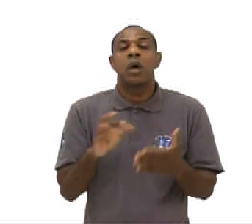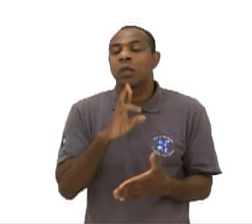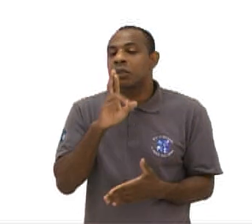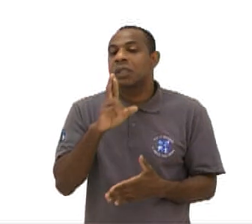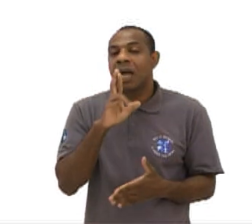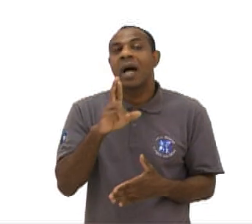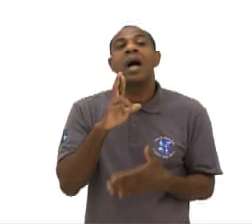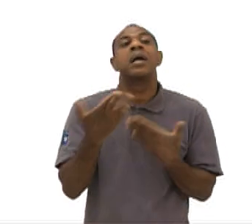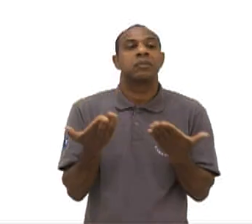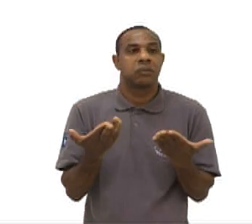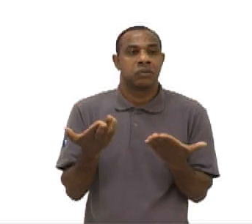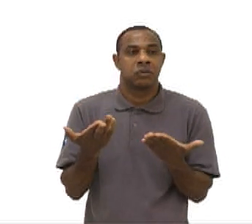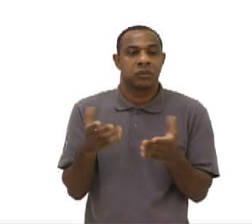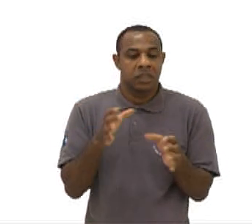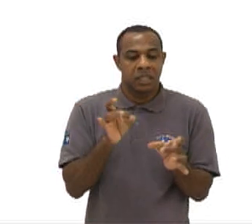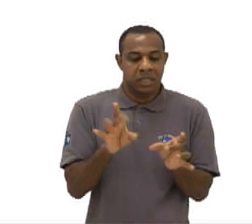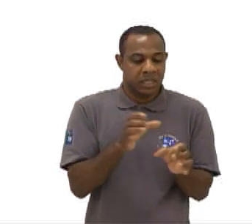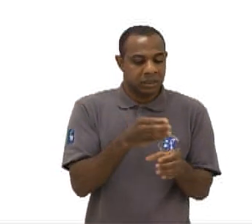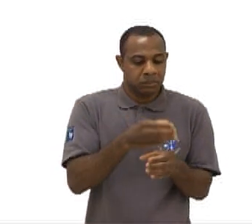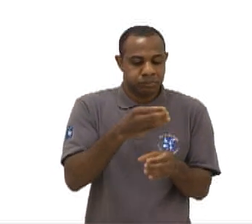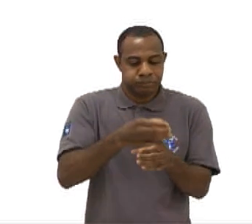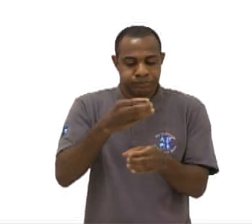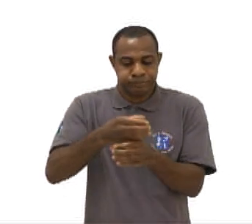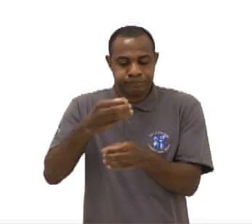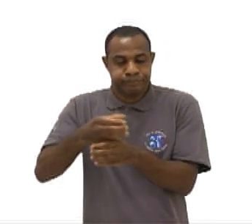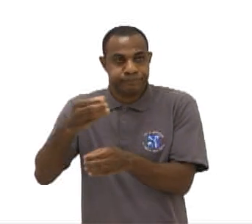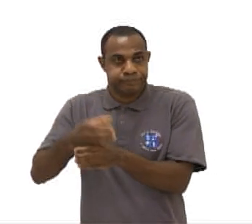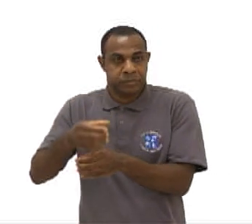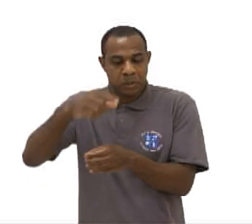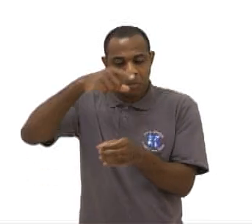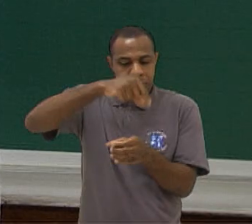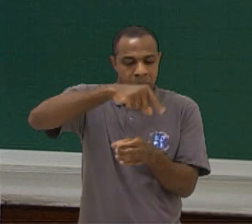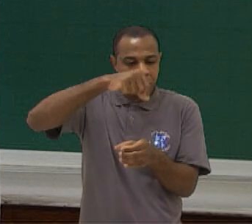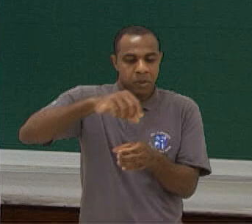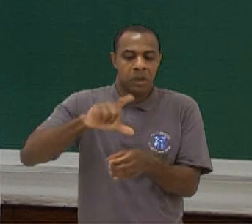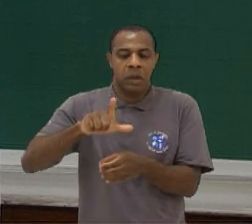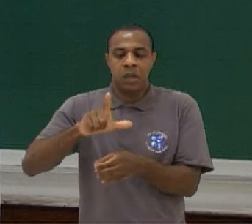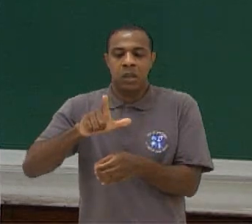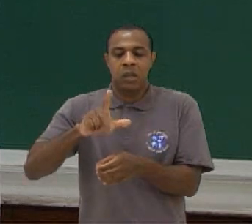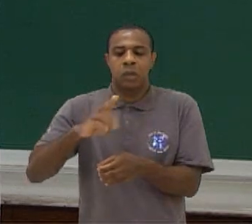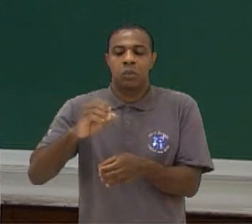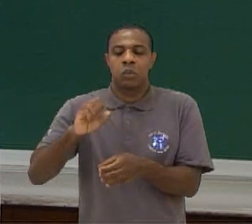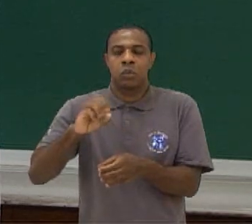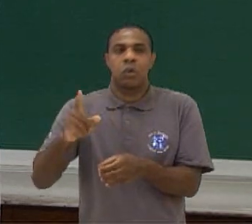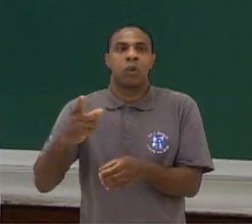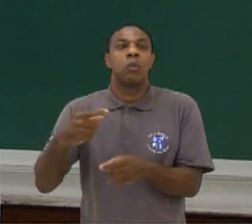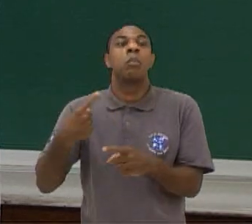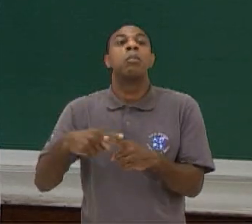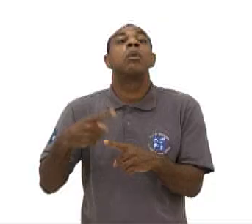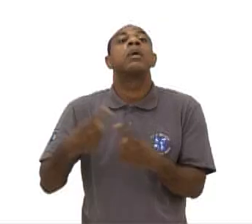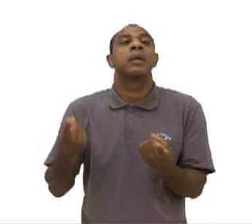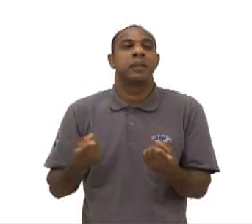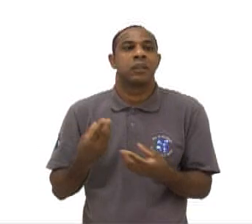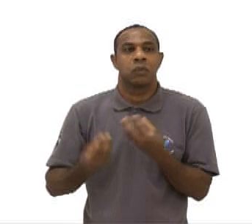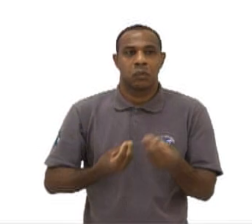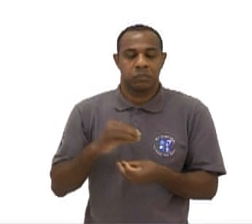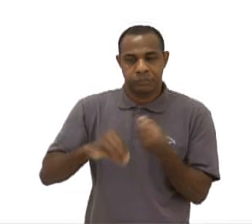esperados se adicionarmos a cada tubo algumas gotas da solução de Lugol? Por quê? Já voltamos com a resposta.